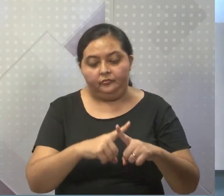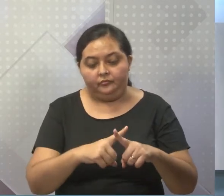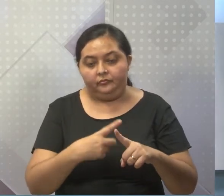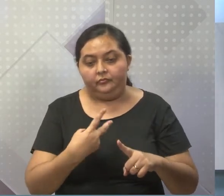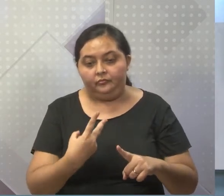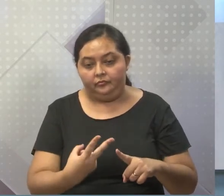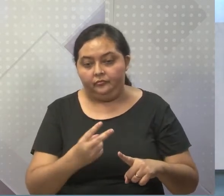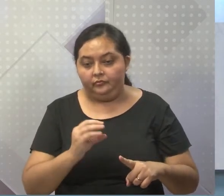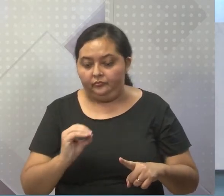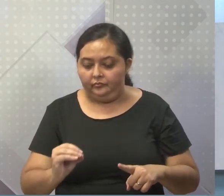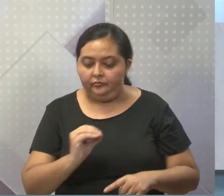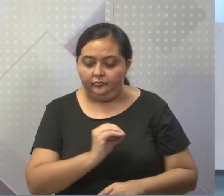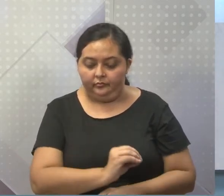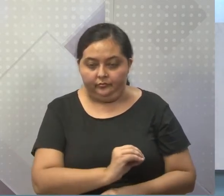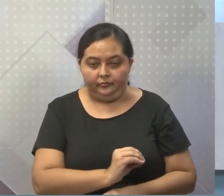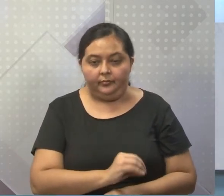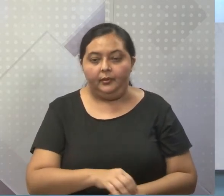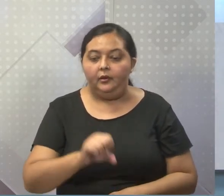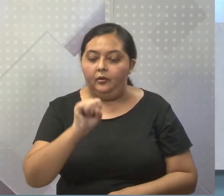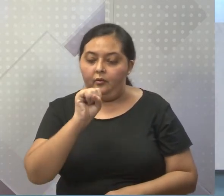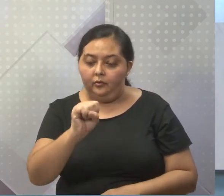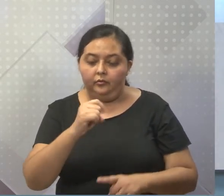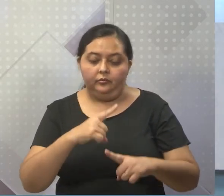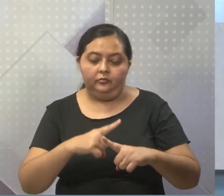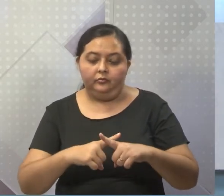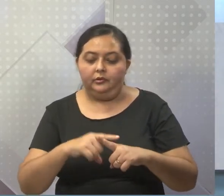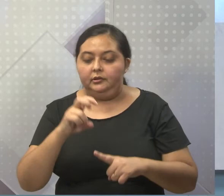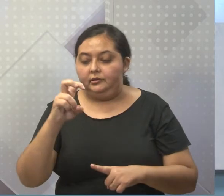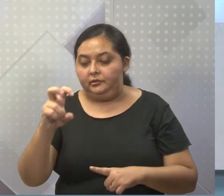0. 8 vezes 5,